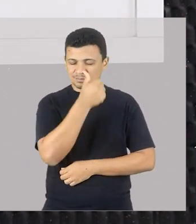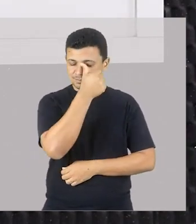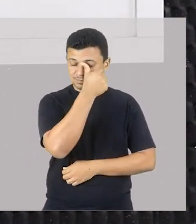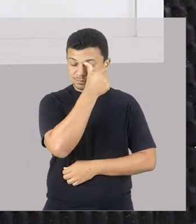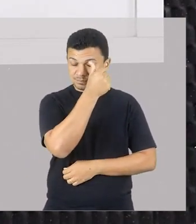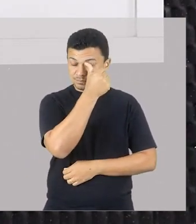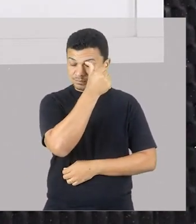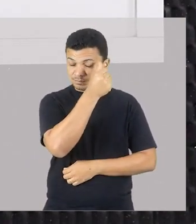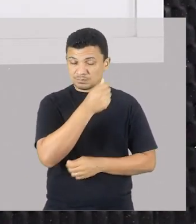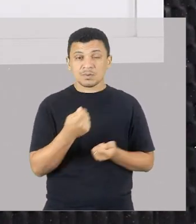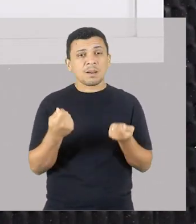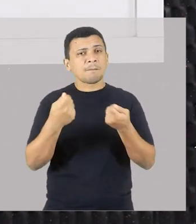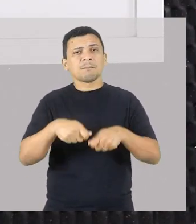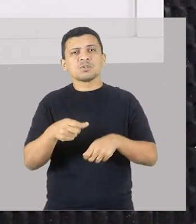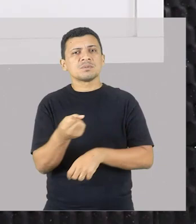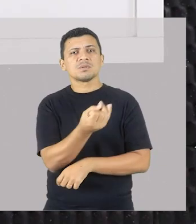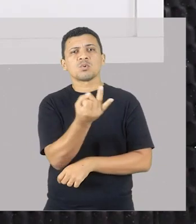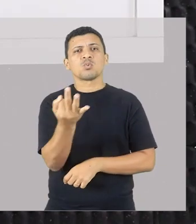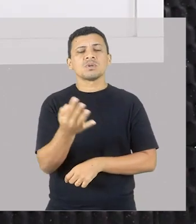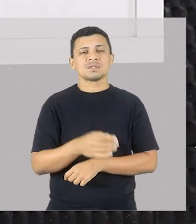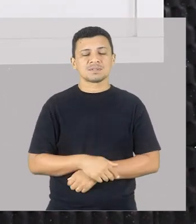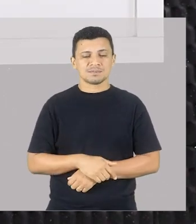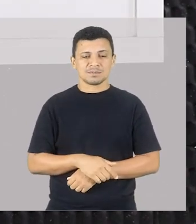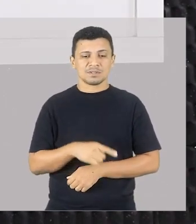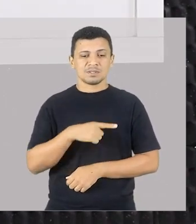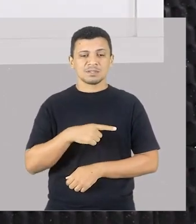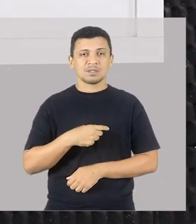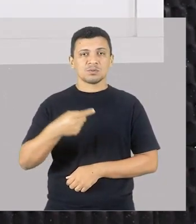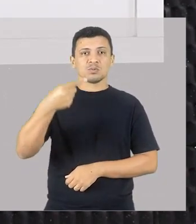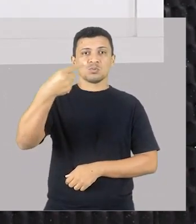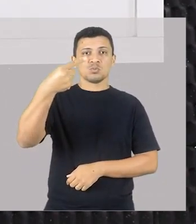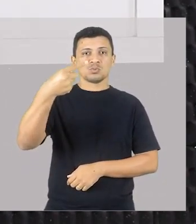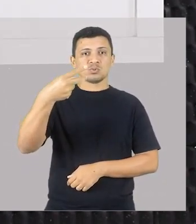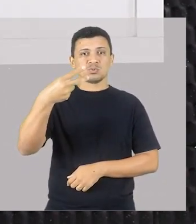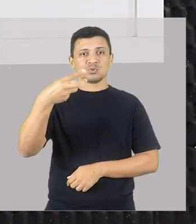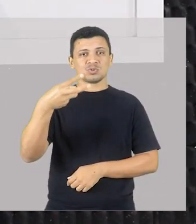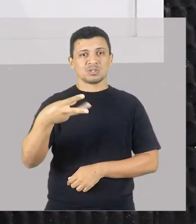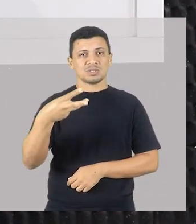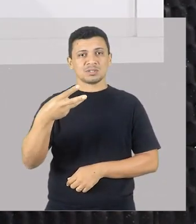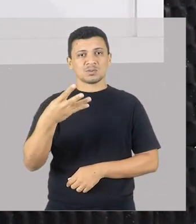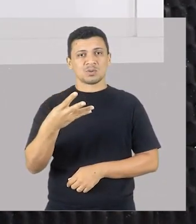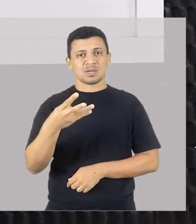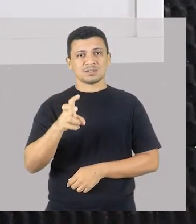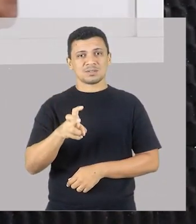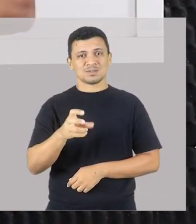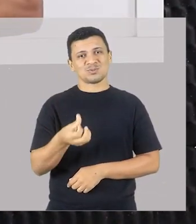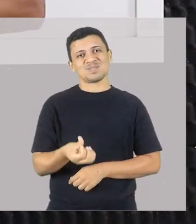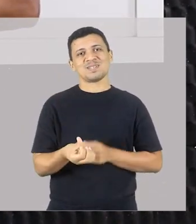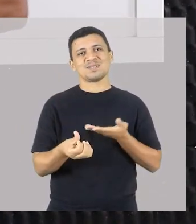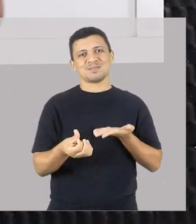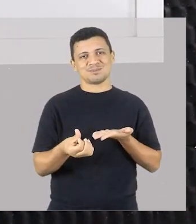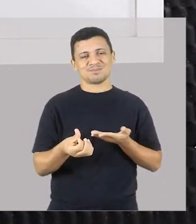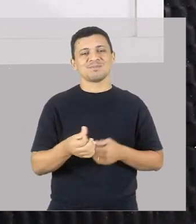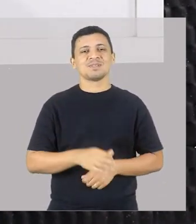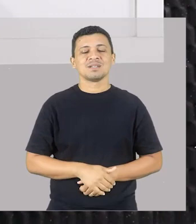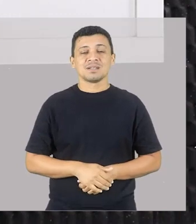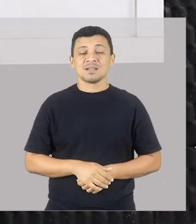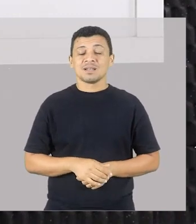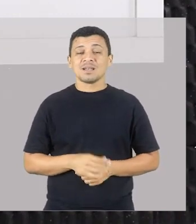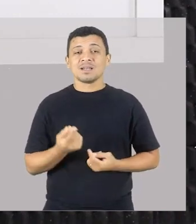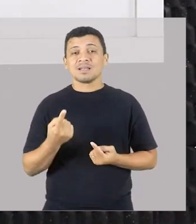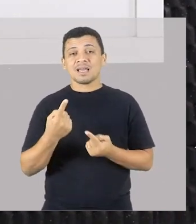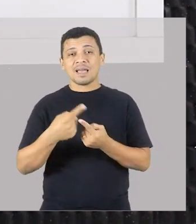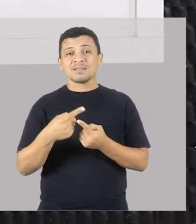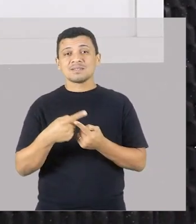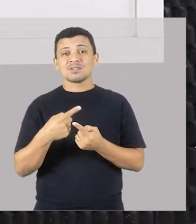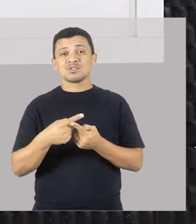quantas possibilidades? 6, não é isso? 6 possibilidades. Então esse tipo de problema, pessoal,